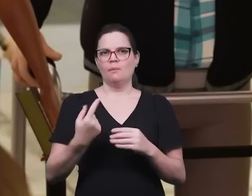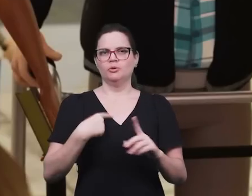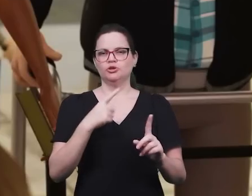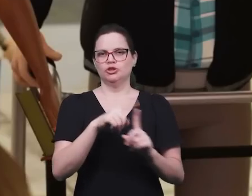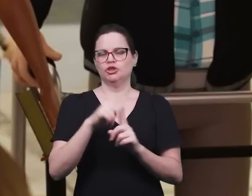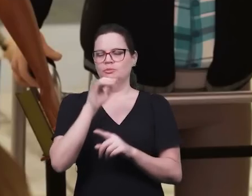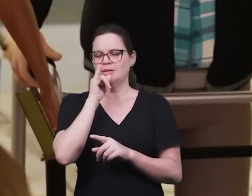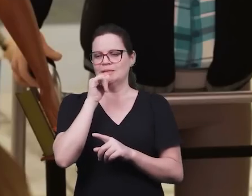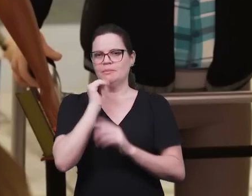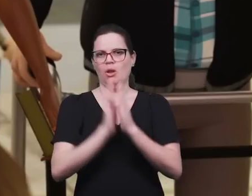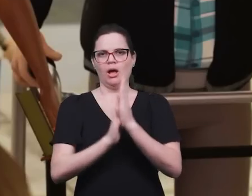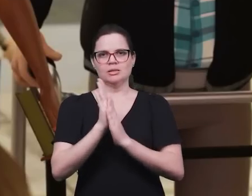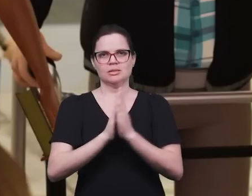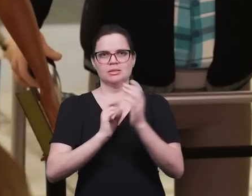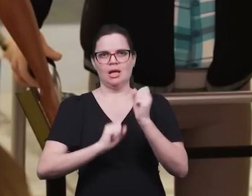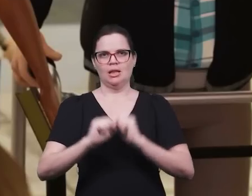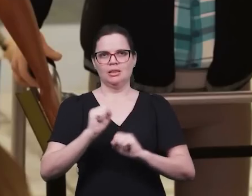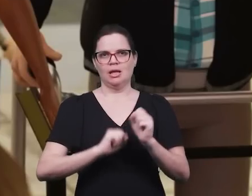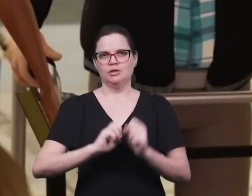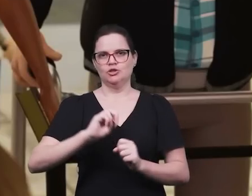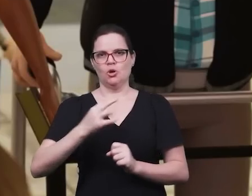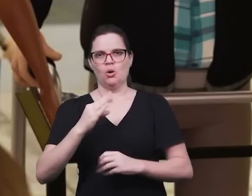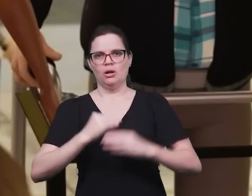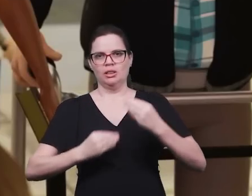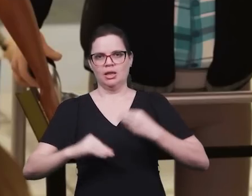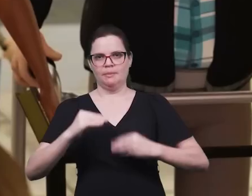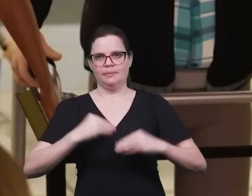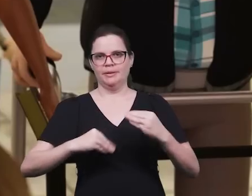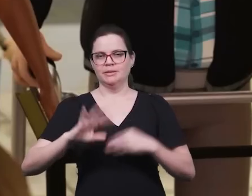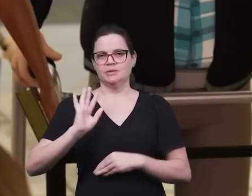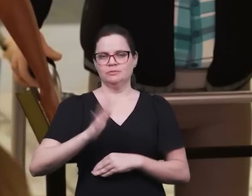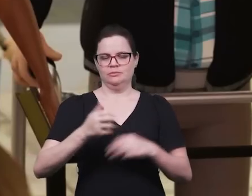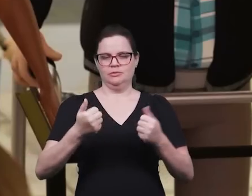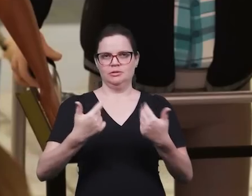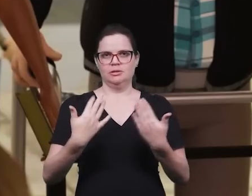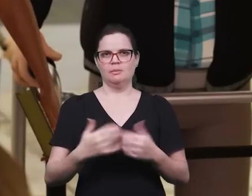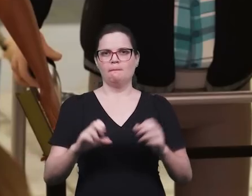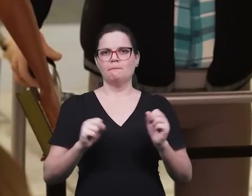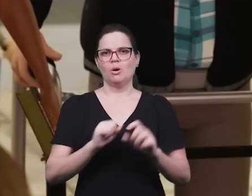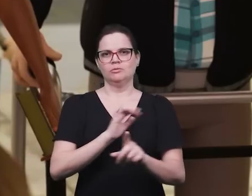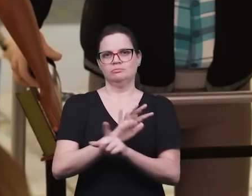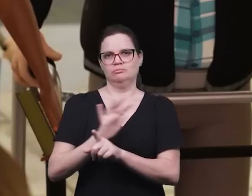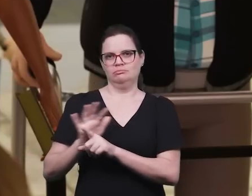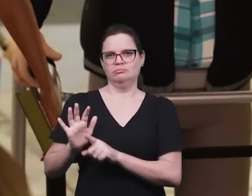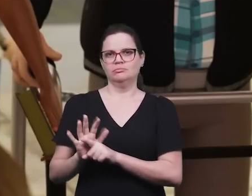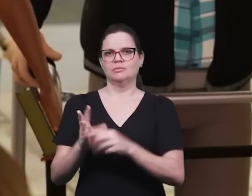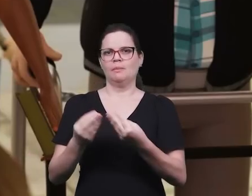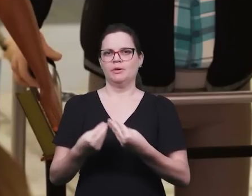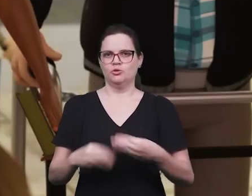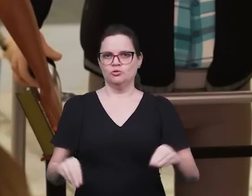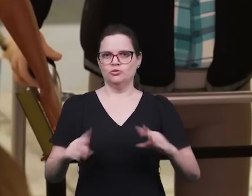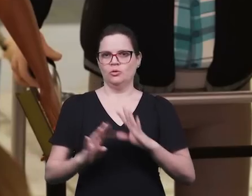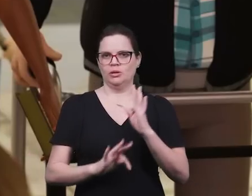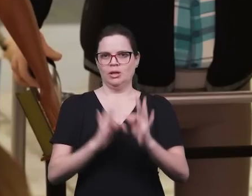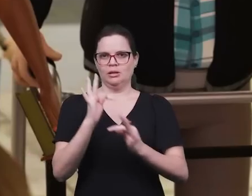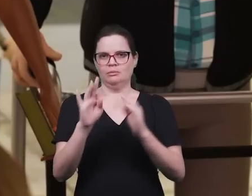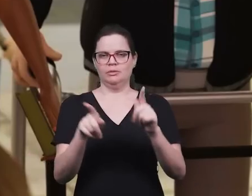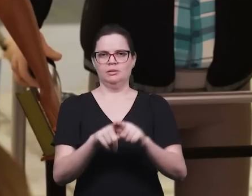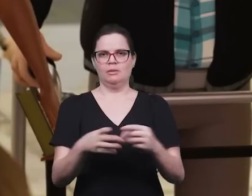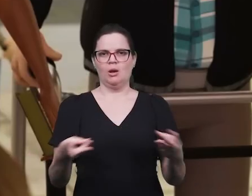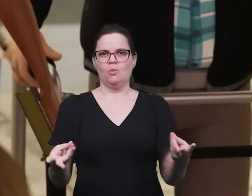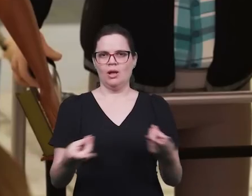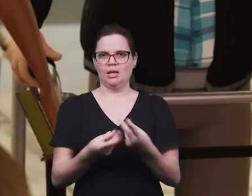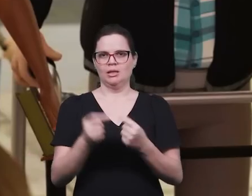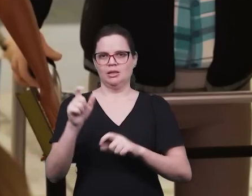comorbidades, né, como a ansiedade ou a depressão, conforme você já falou, né, afeta o tratamento e a qualidade de vida